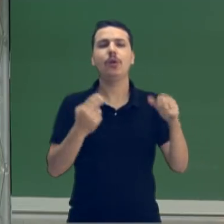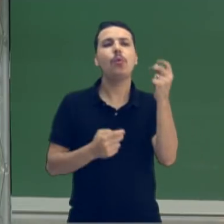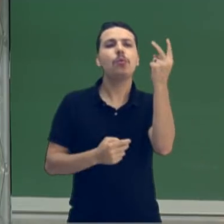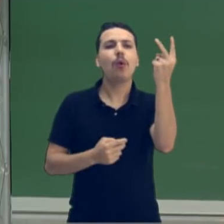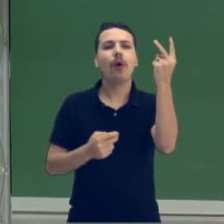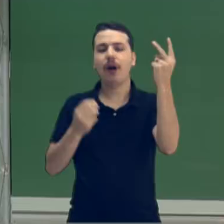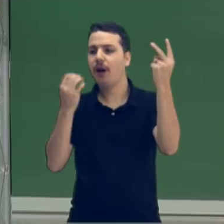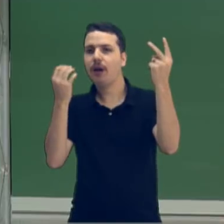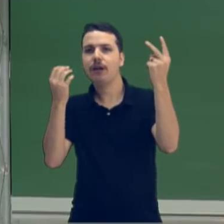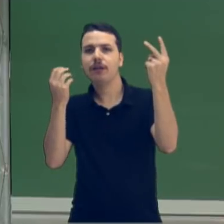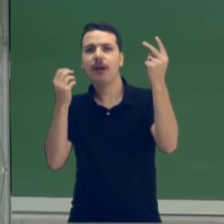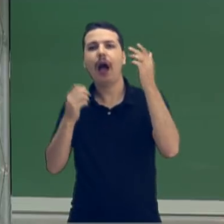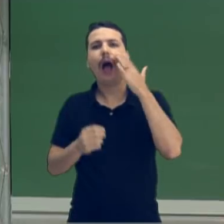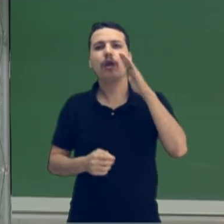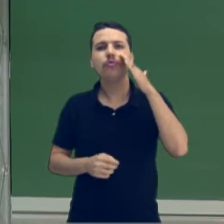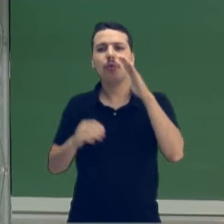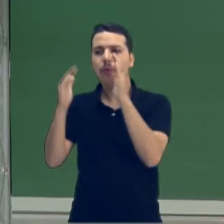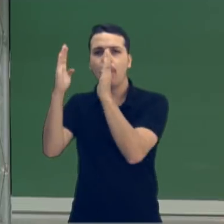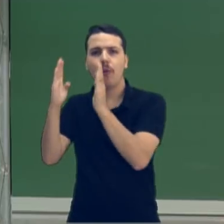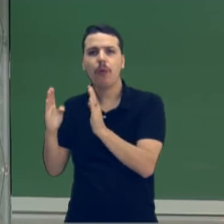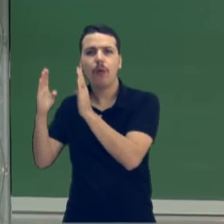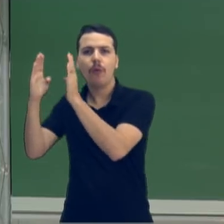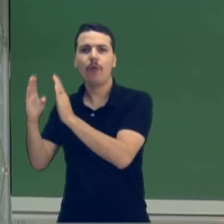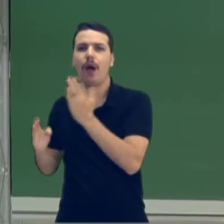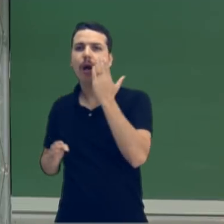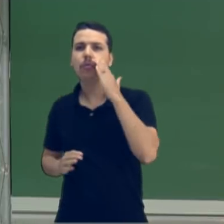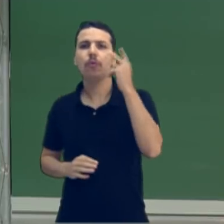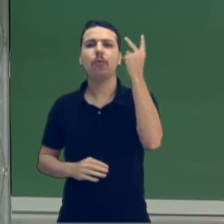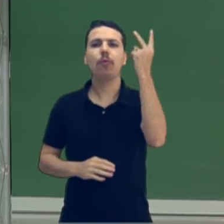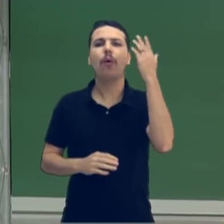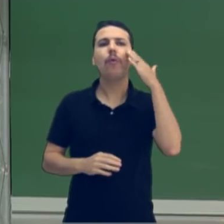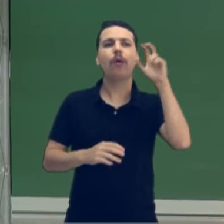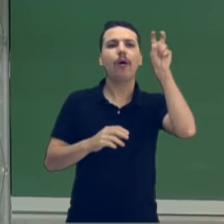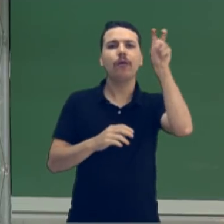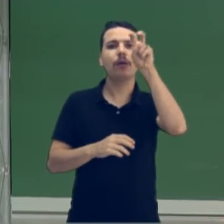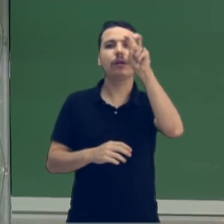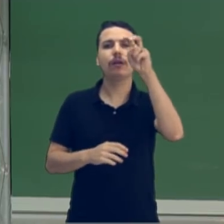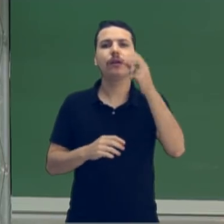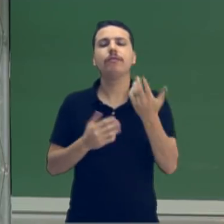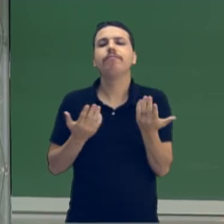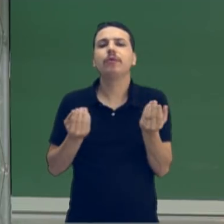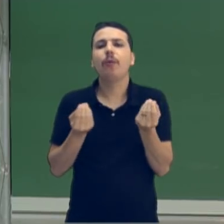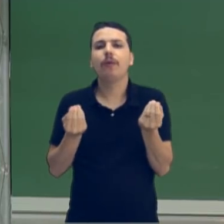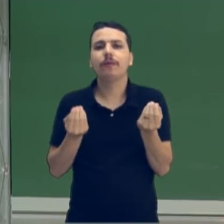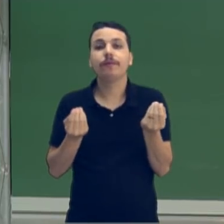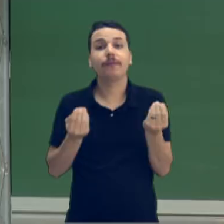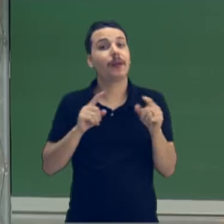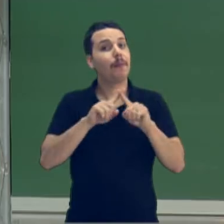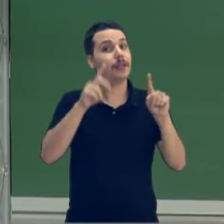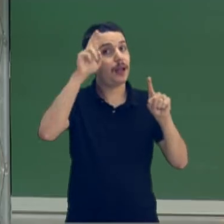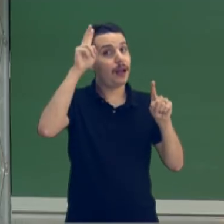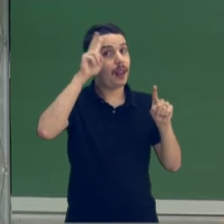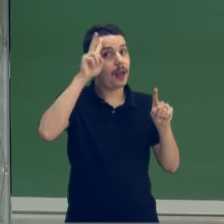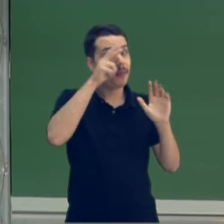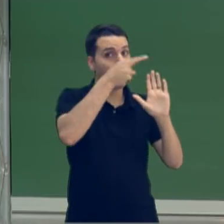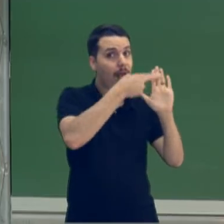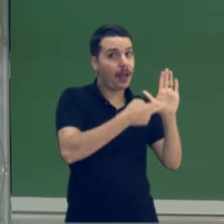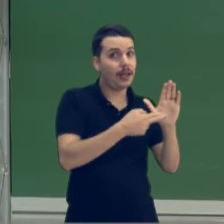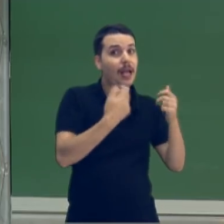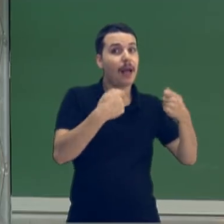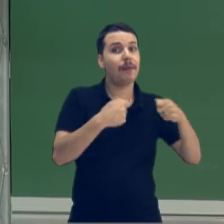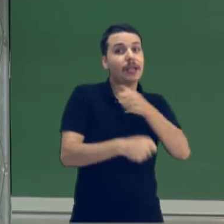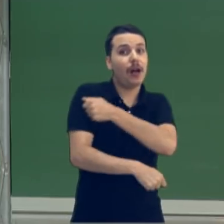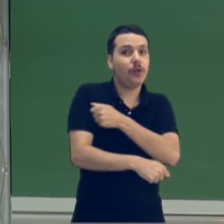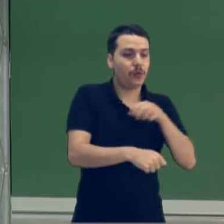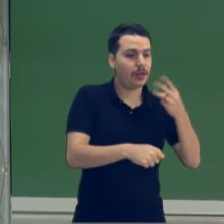ficaram sobrando de azul? Como que vai acontecer? Qual é o critério que eu tenho? O critério tem que ser de 3 em